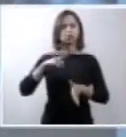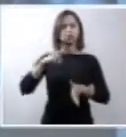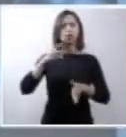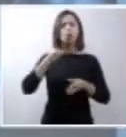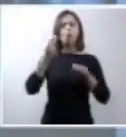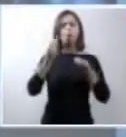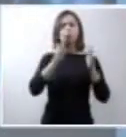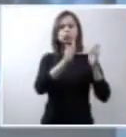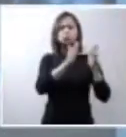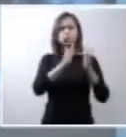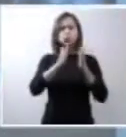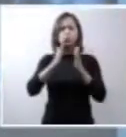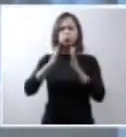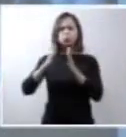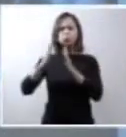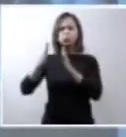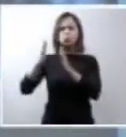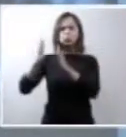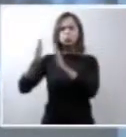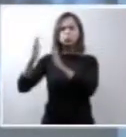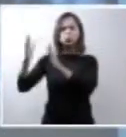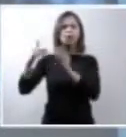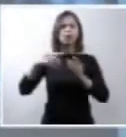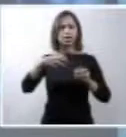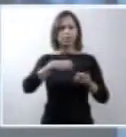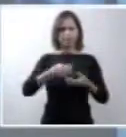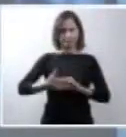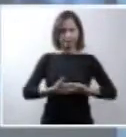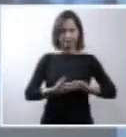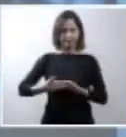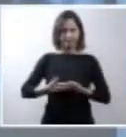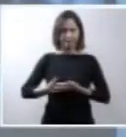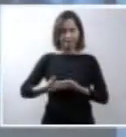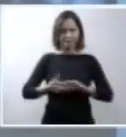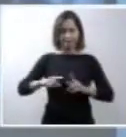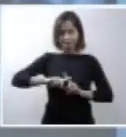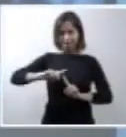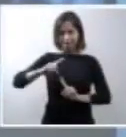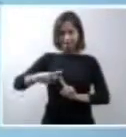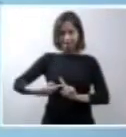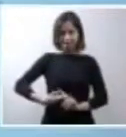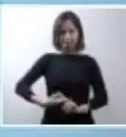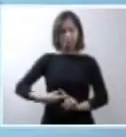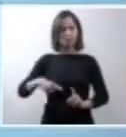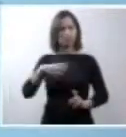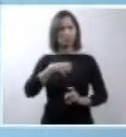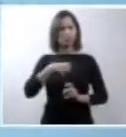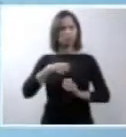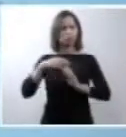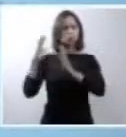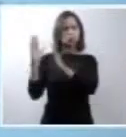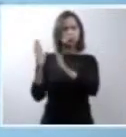a gestação humana, existe, desde a formação do zigoto,